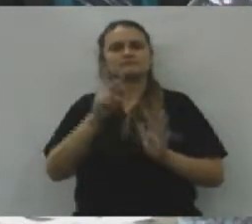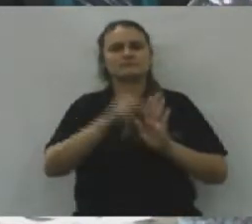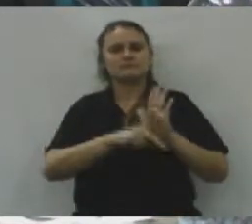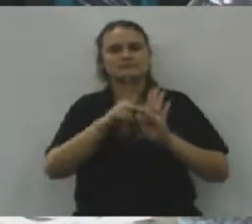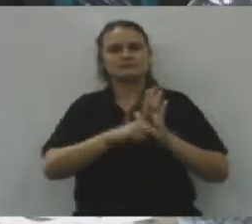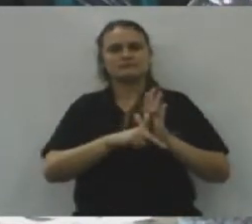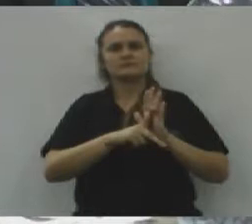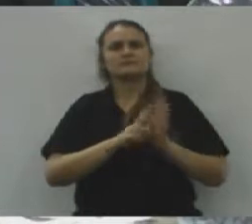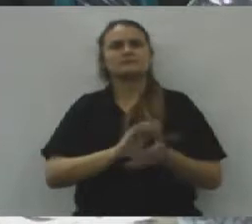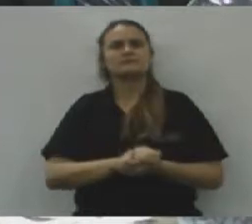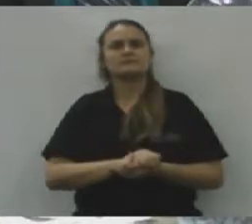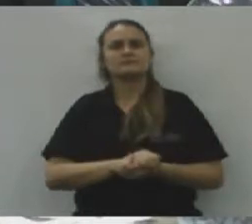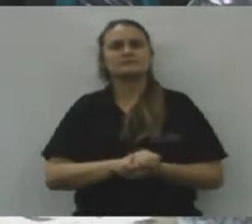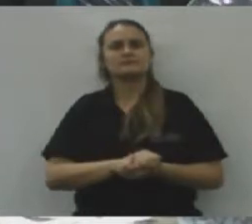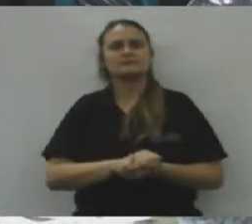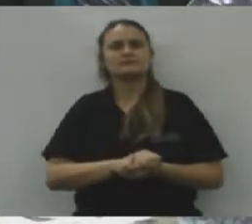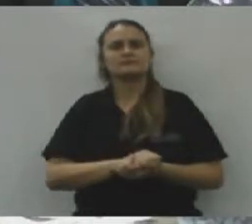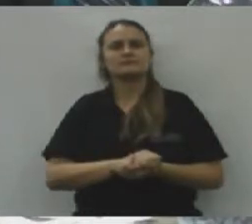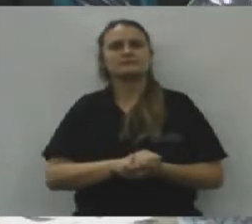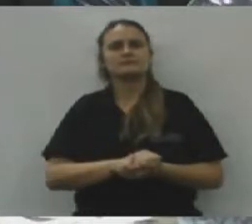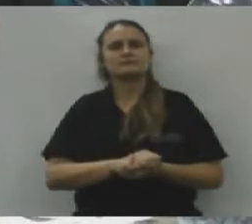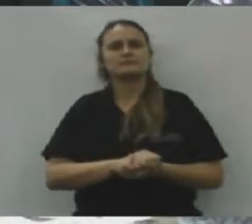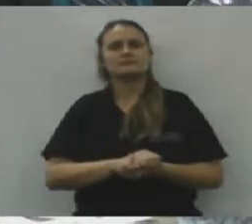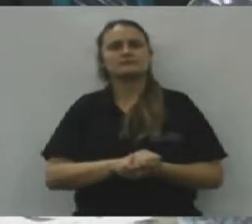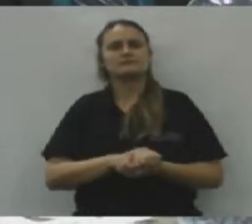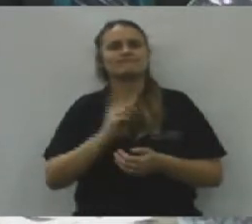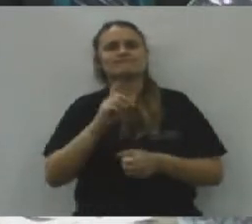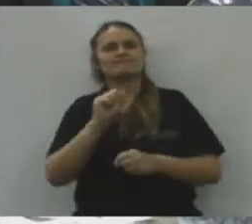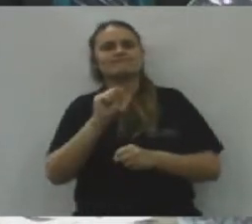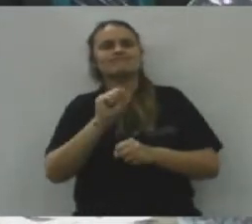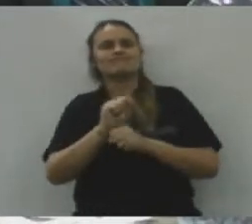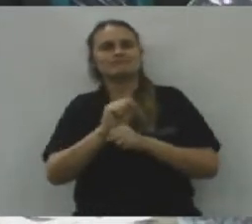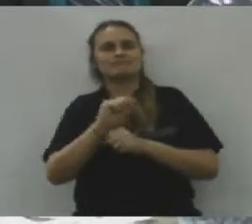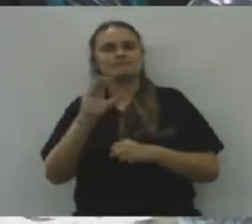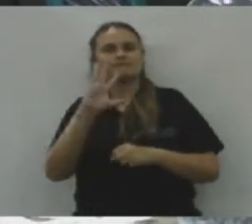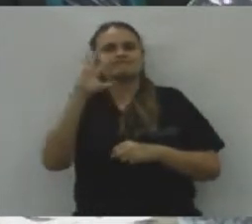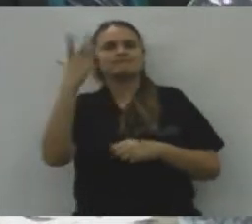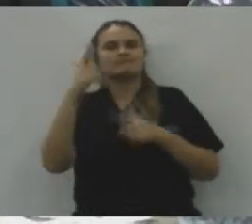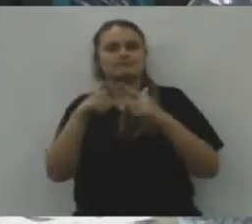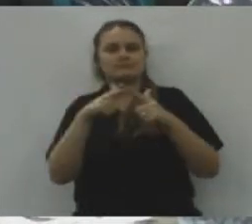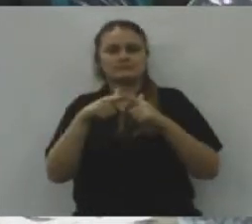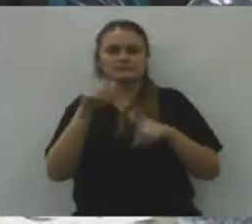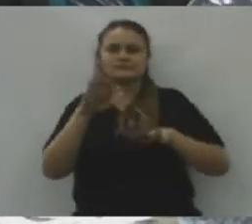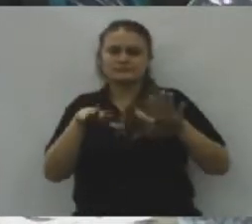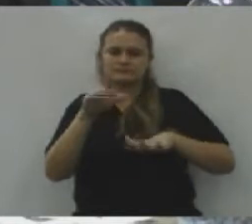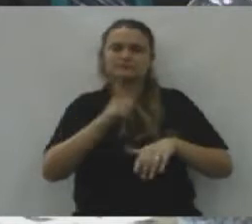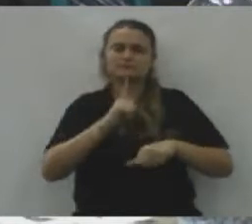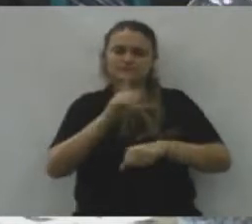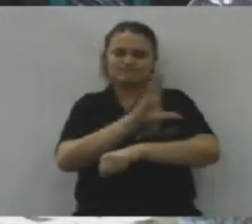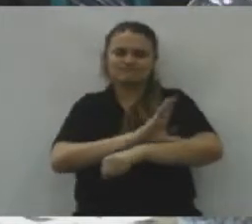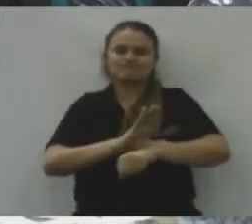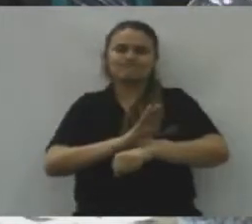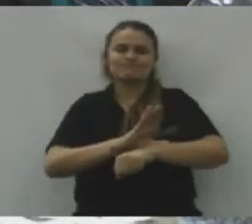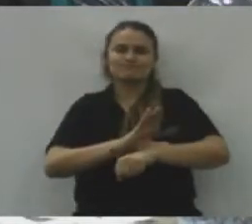Diego? Claro que a gente não espera passar por essa situação. Às vezes, mesmo treinado, você